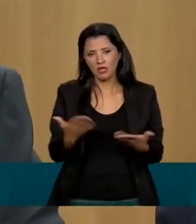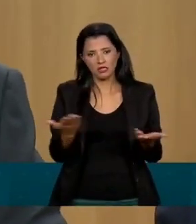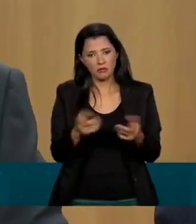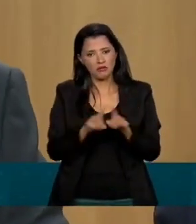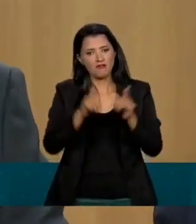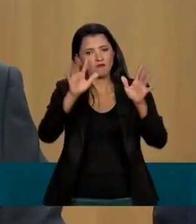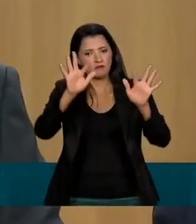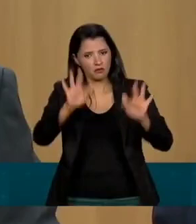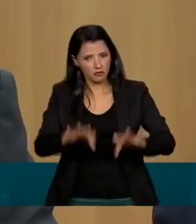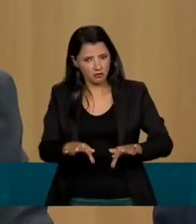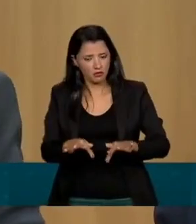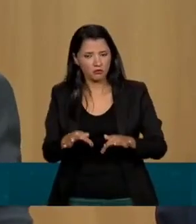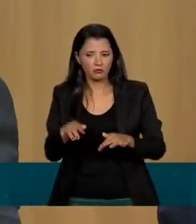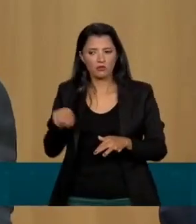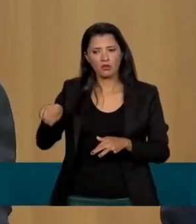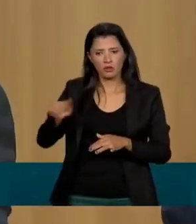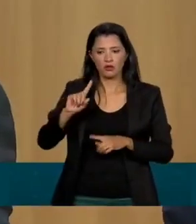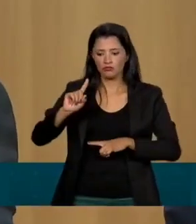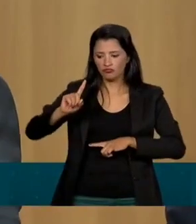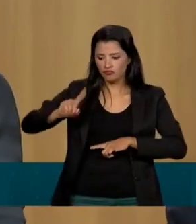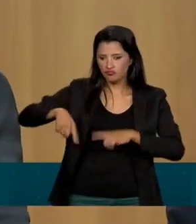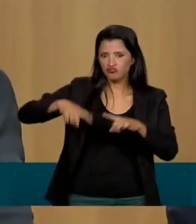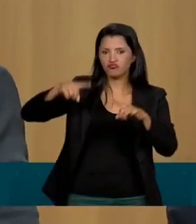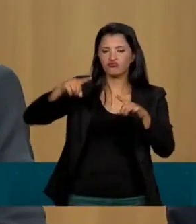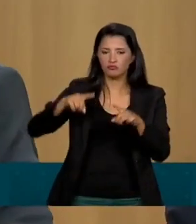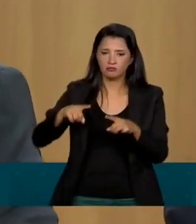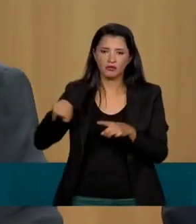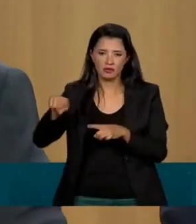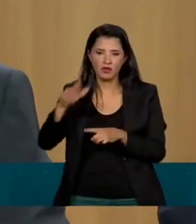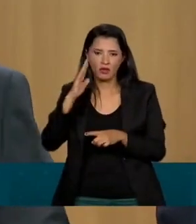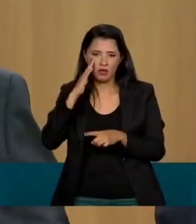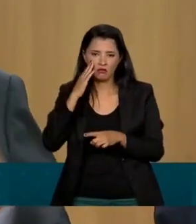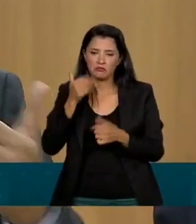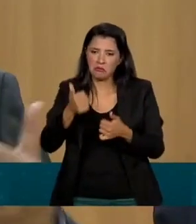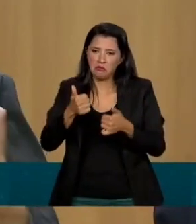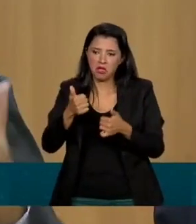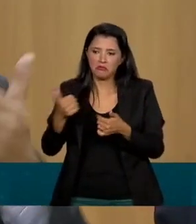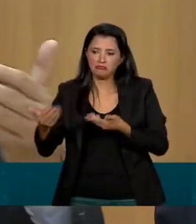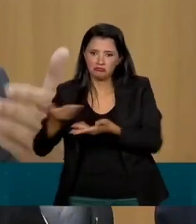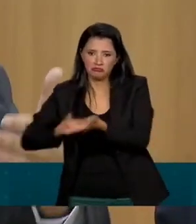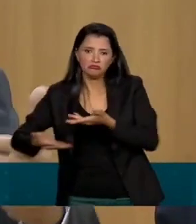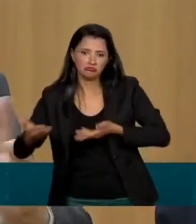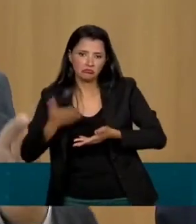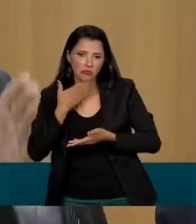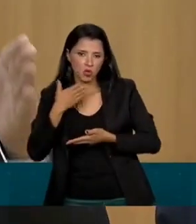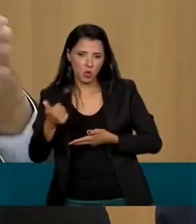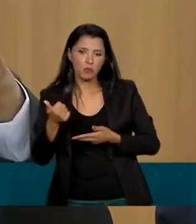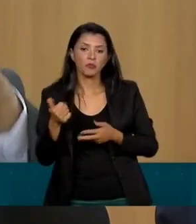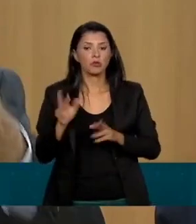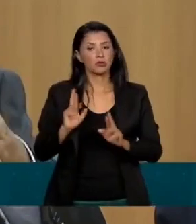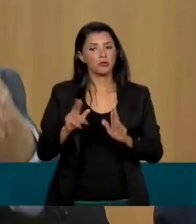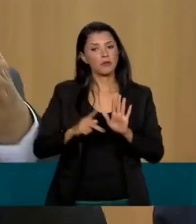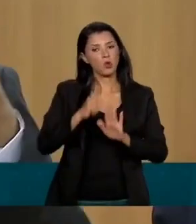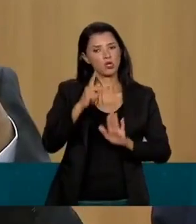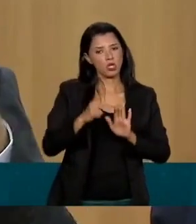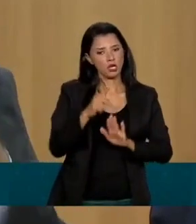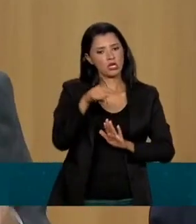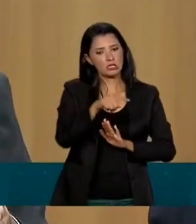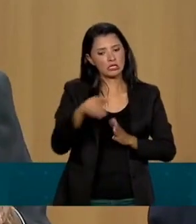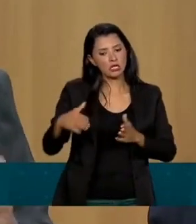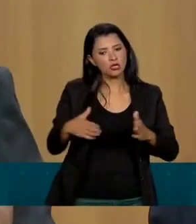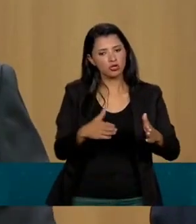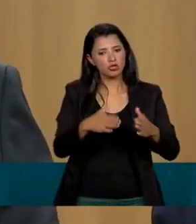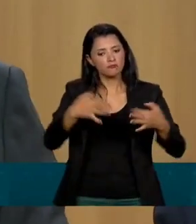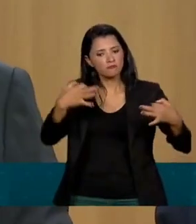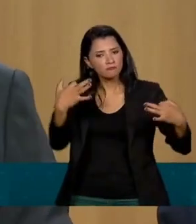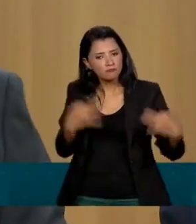finalizo, tem evoluído, ainda bem, e nós desejamos que essa portaria seja o caminho, o